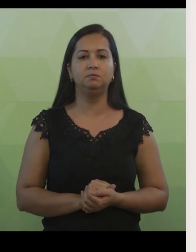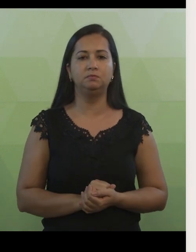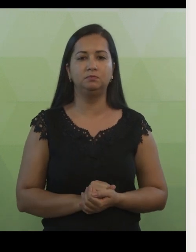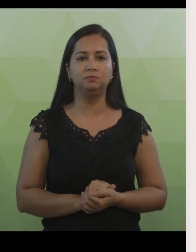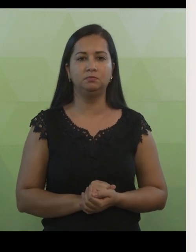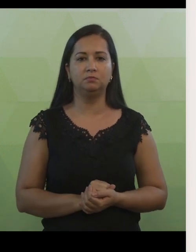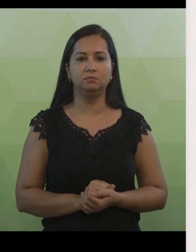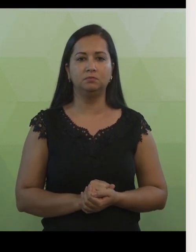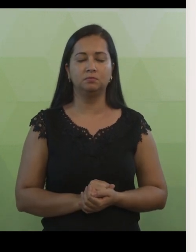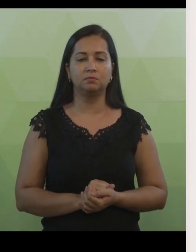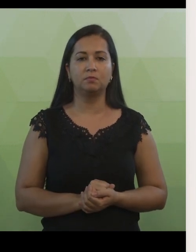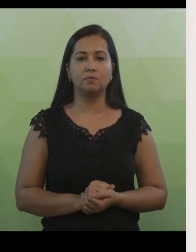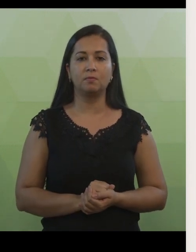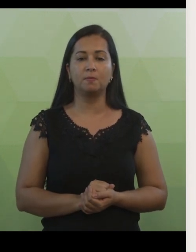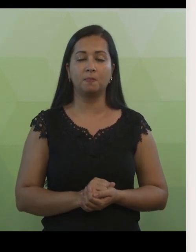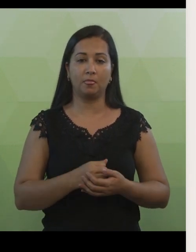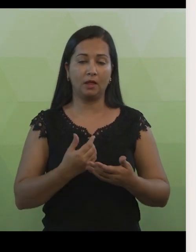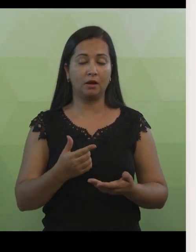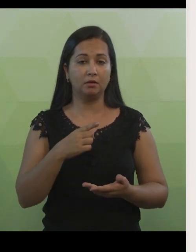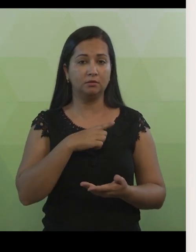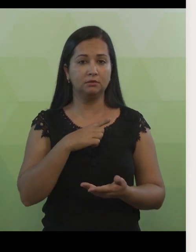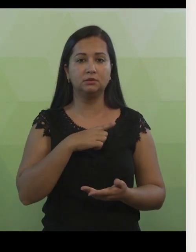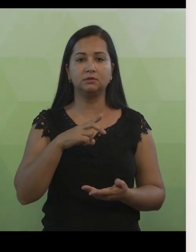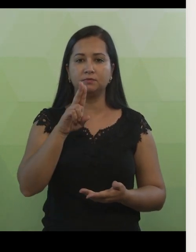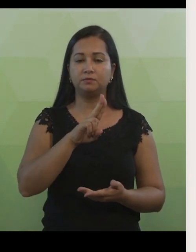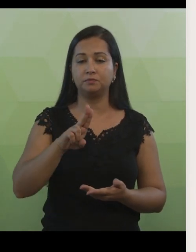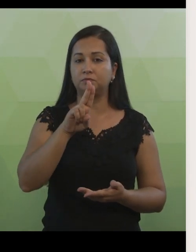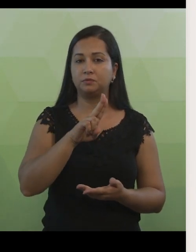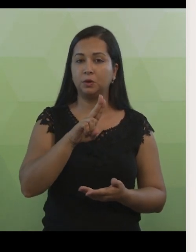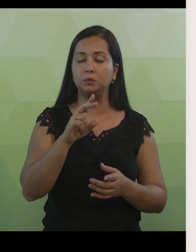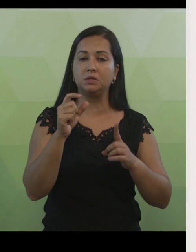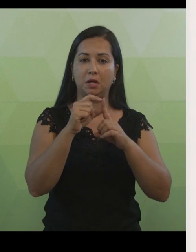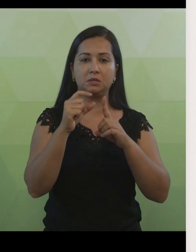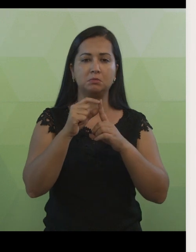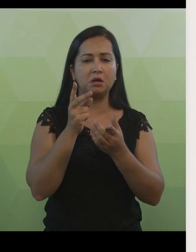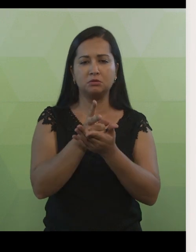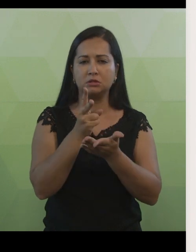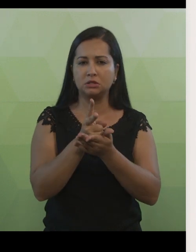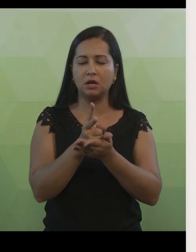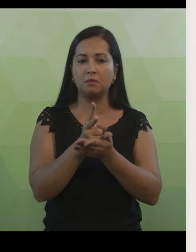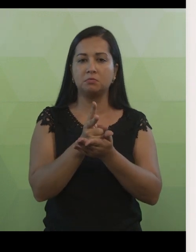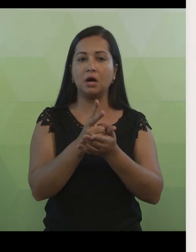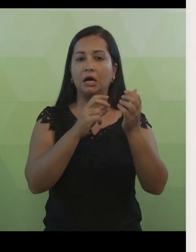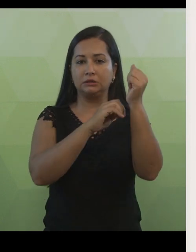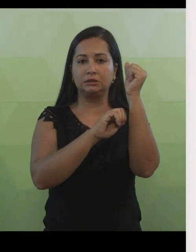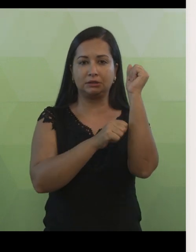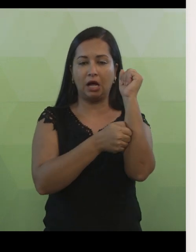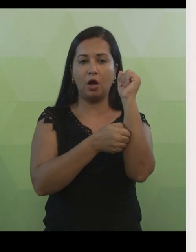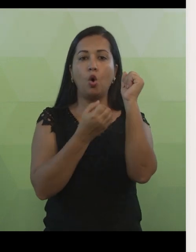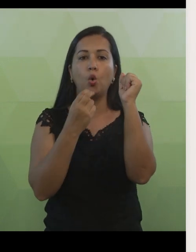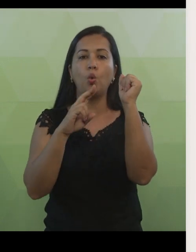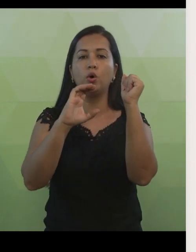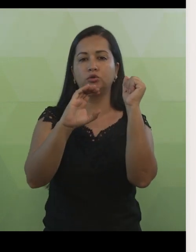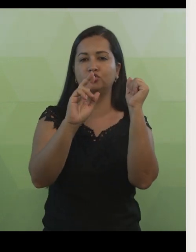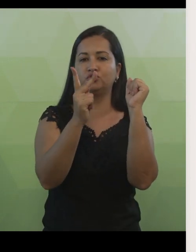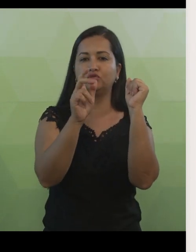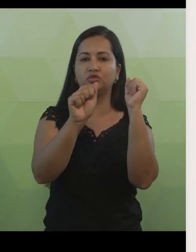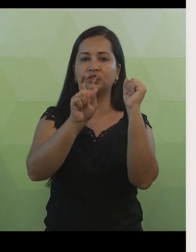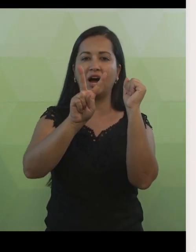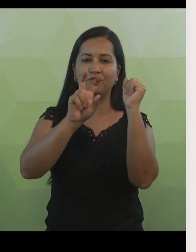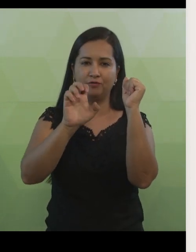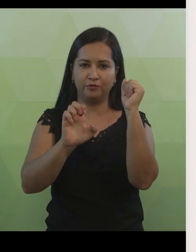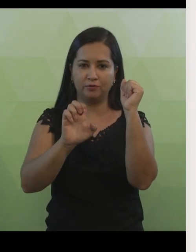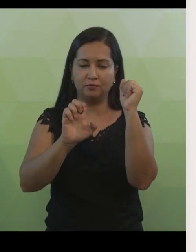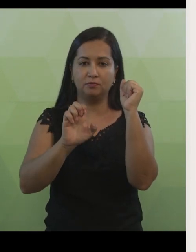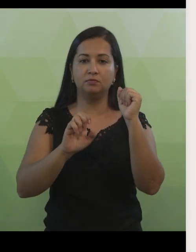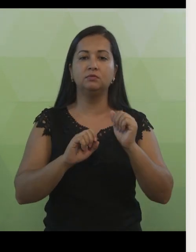Alguns termos comuns na área de criptografia são o termo chave, ou senha, que é o valor necessário para o algoritmo realizar a sua